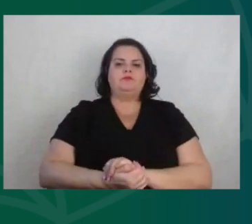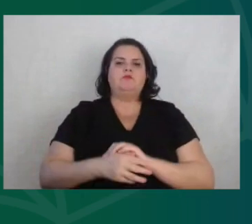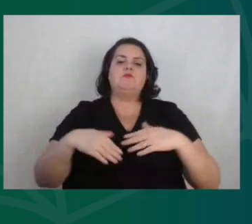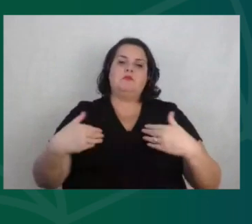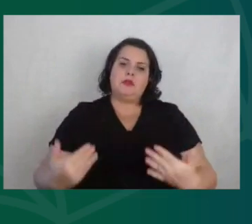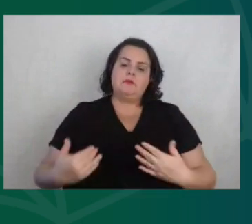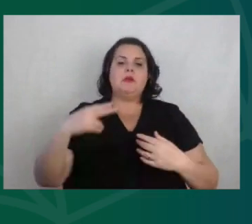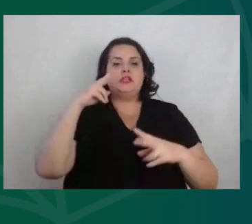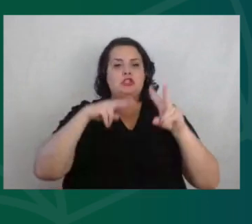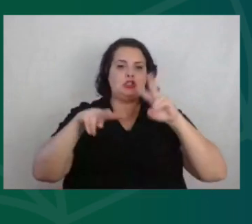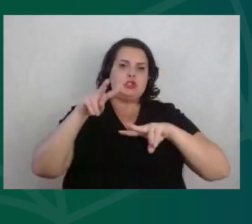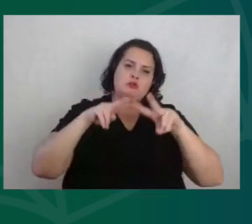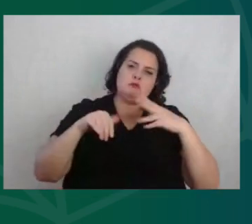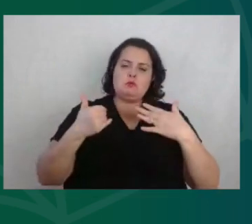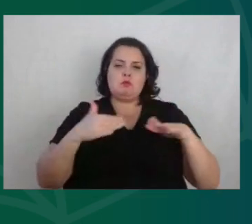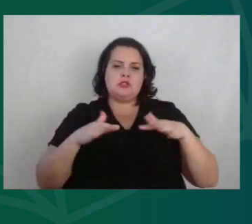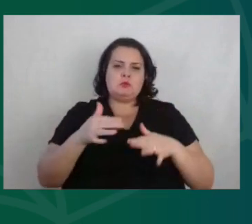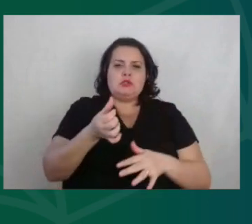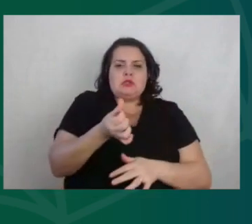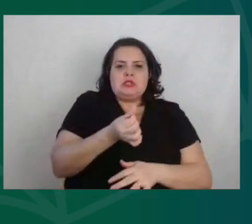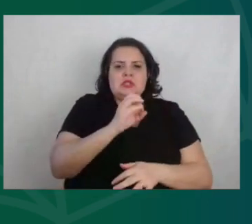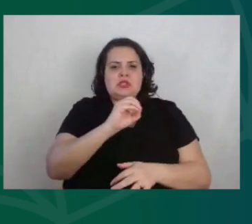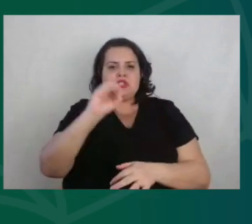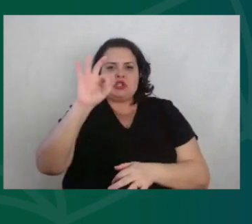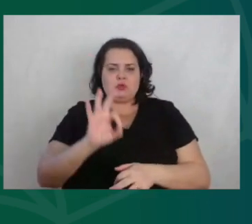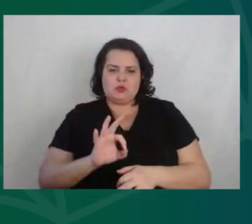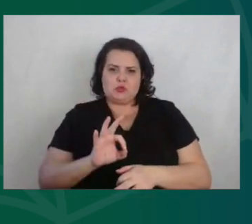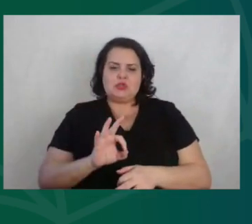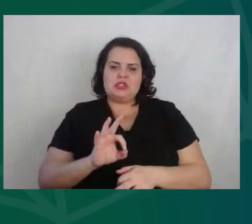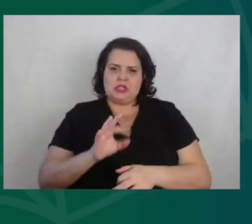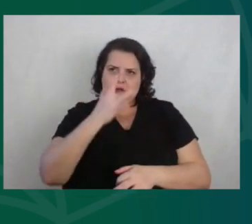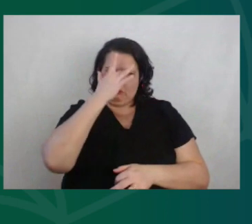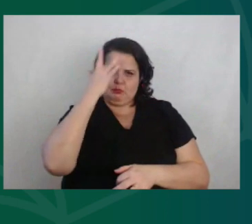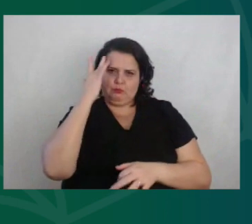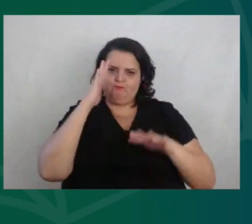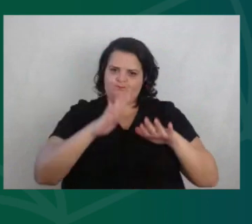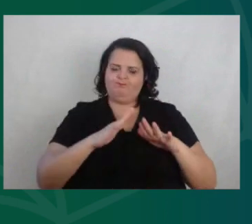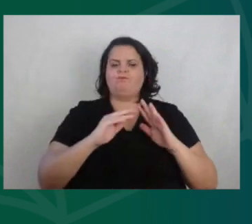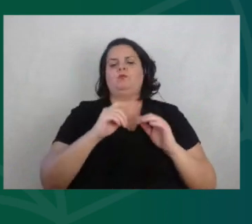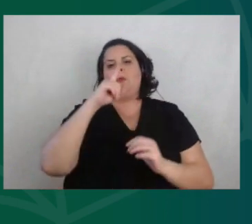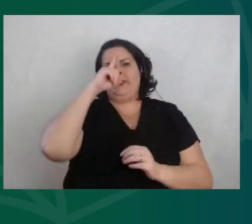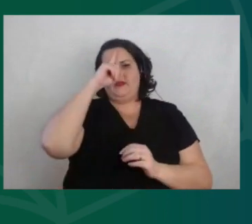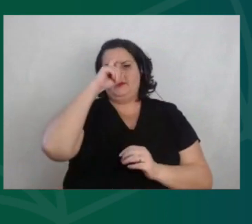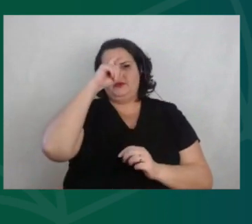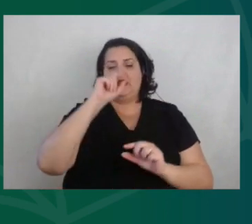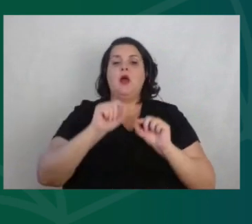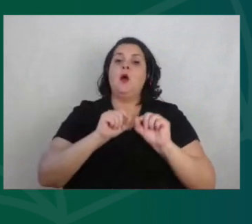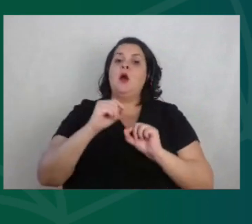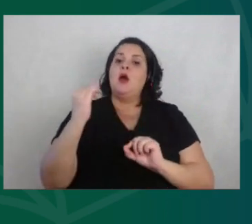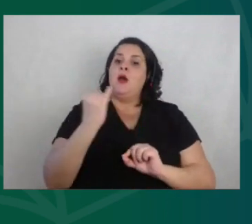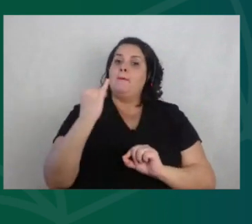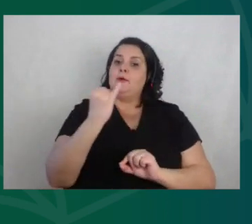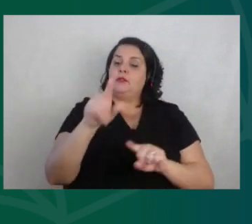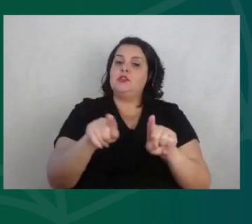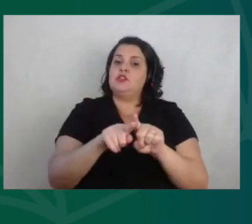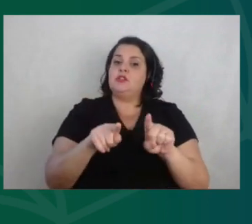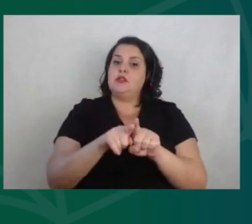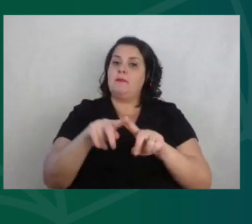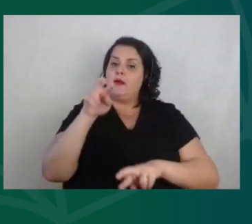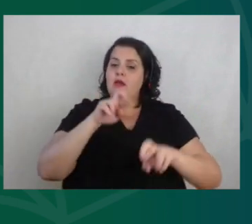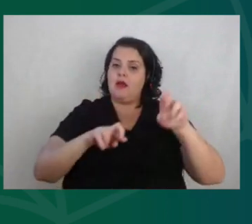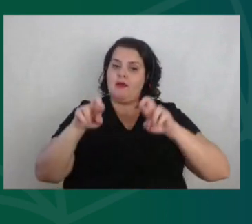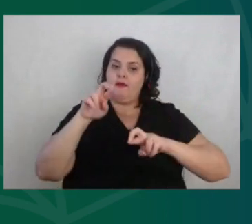gerado em torno de 60%. Uma questão importante que eu acho que vale a pena a gente considerar, que essa epidemia